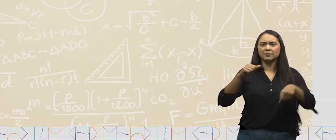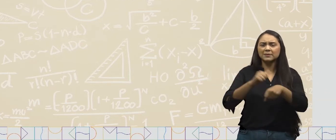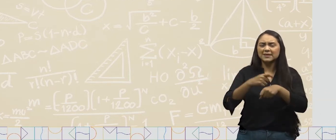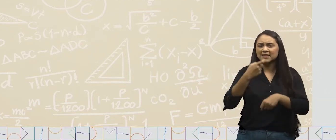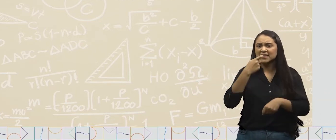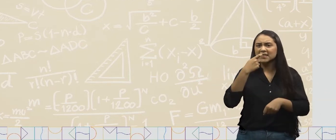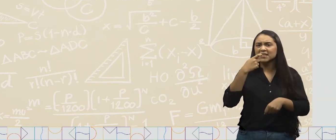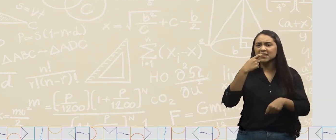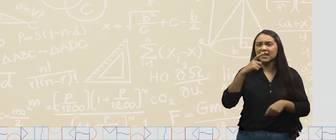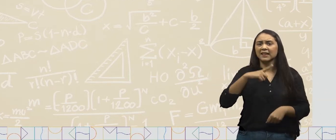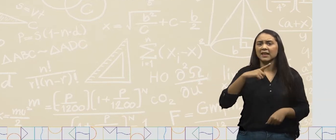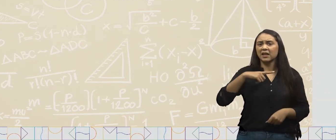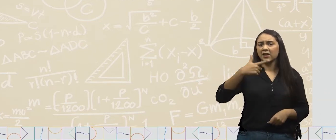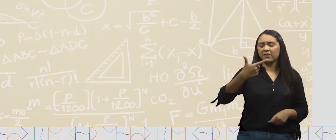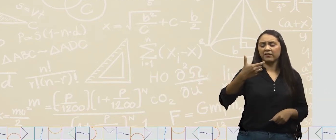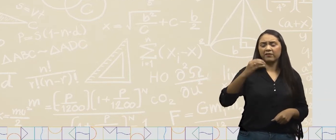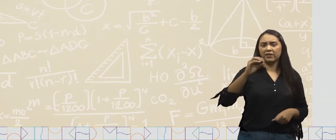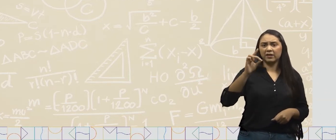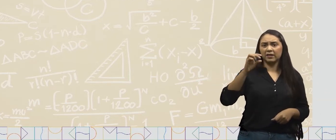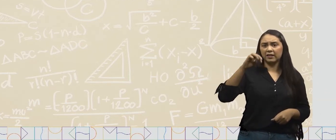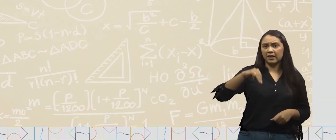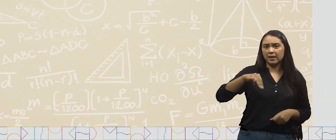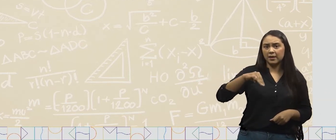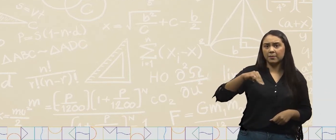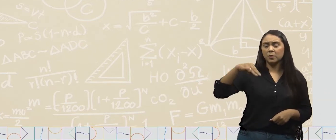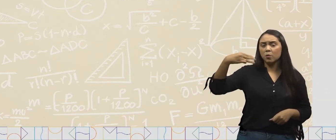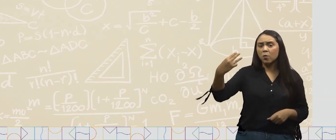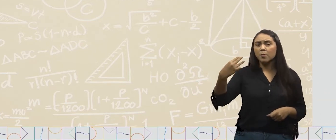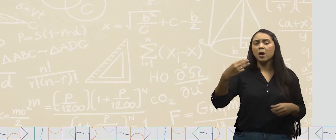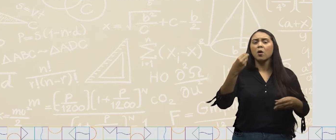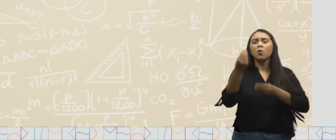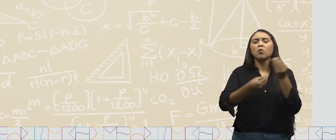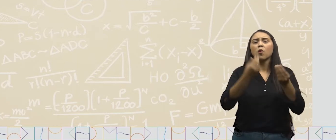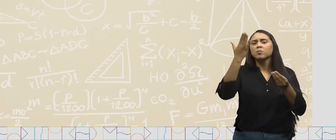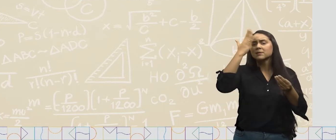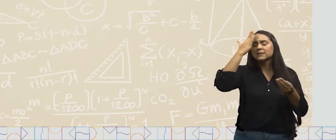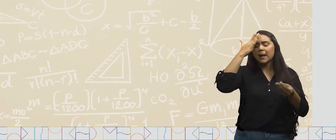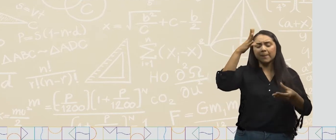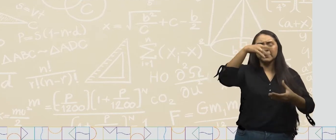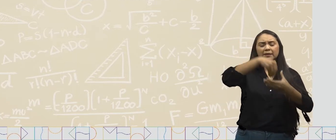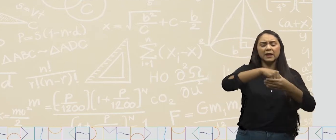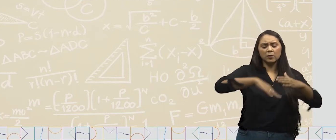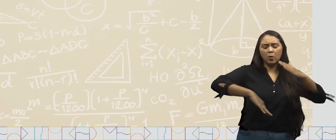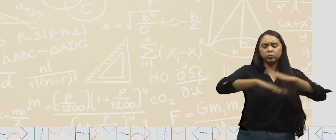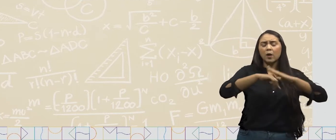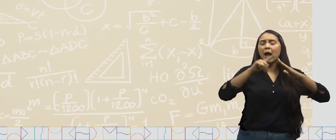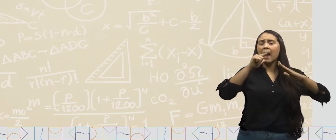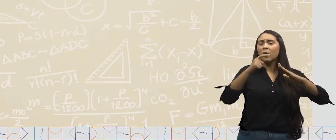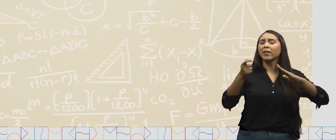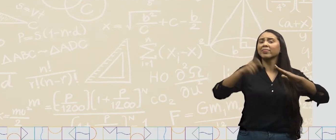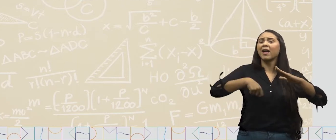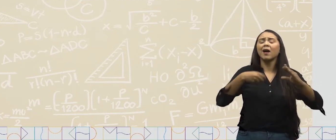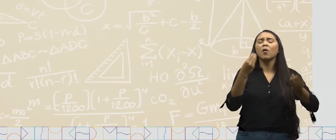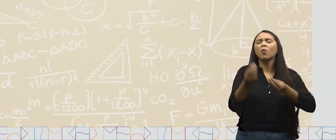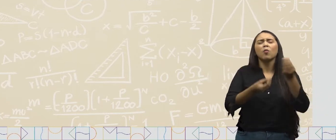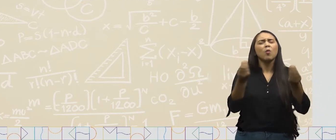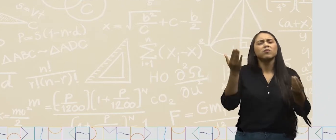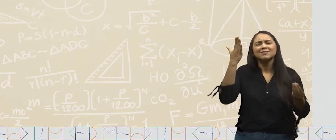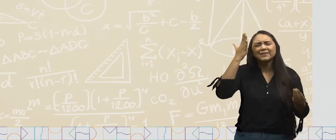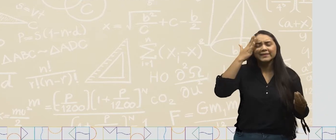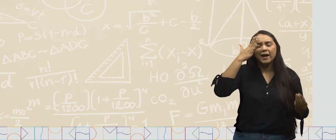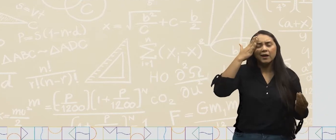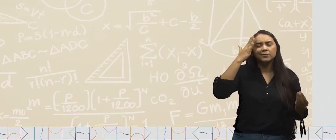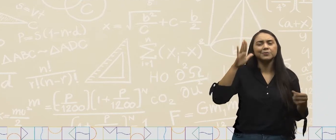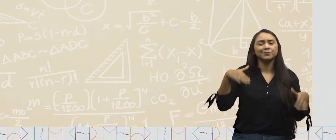decímetros cúbicos? Para resolvermos isso, vamos usar a nossa famosa regrinha de 3. Ela é